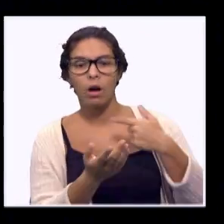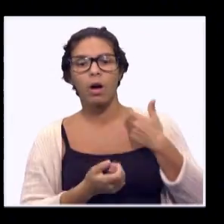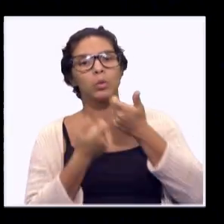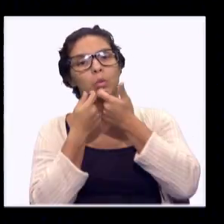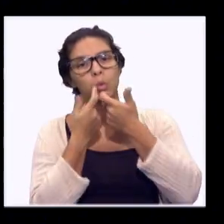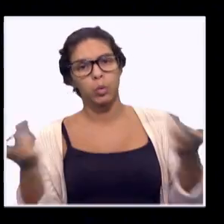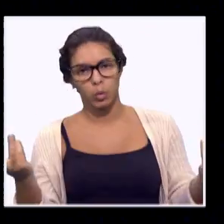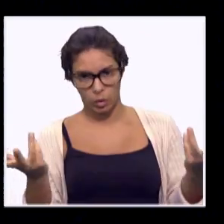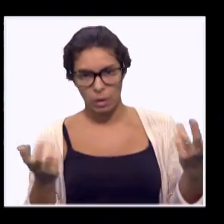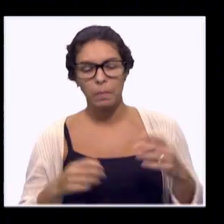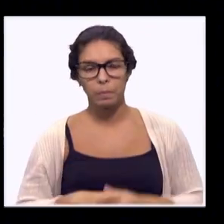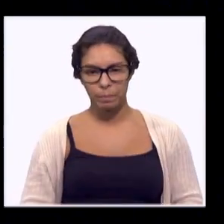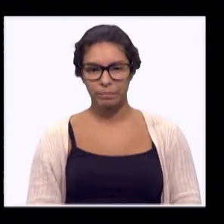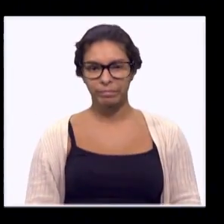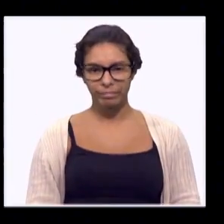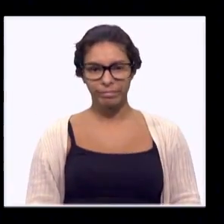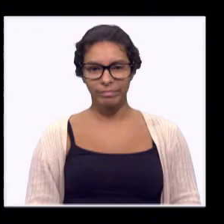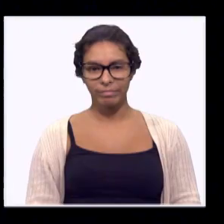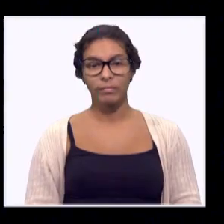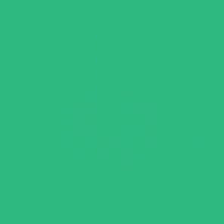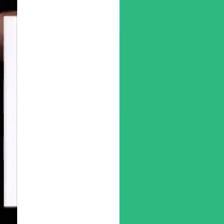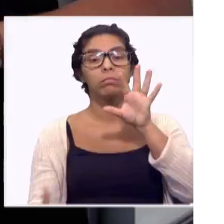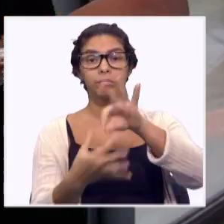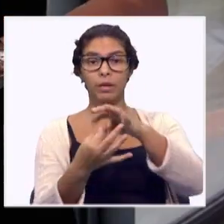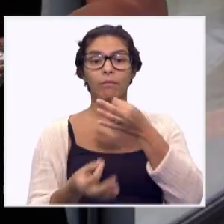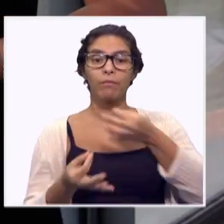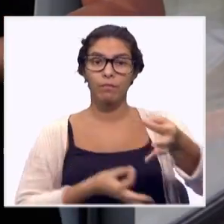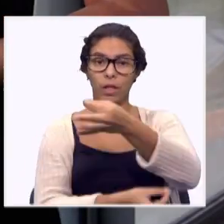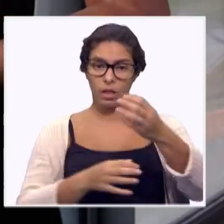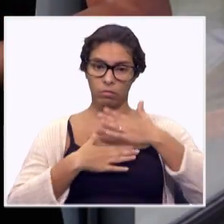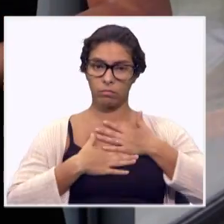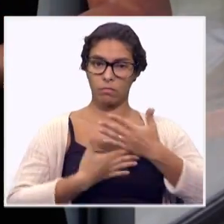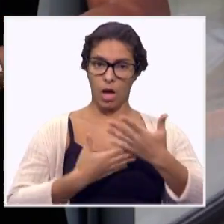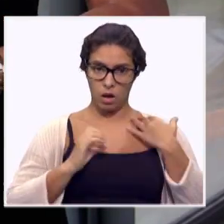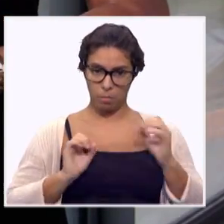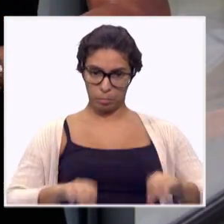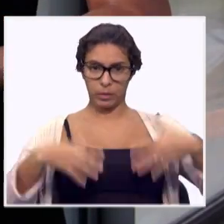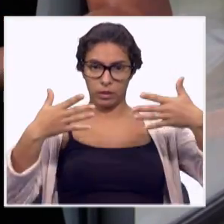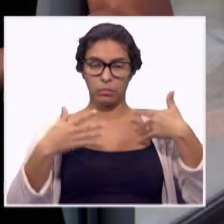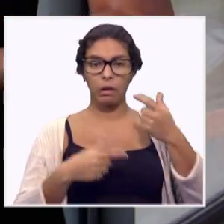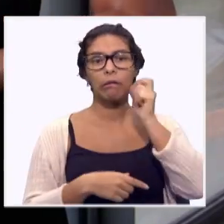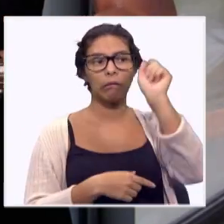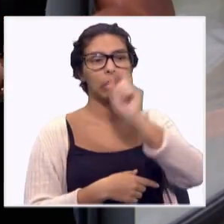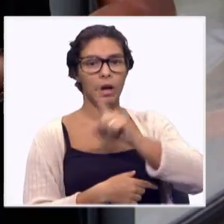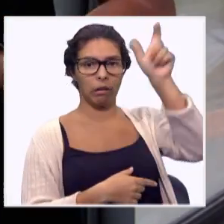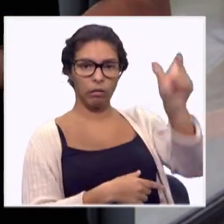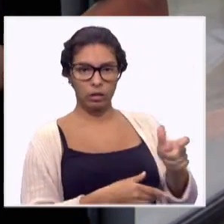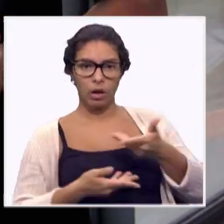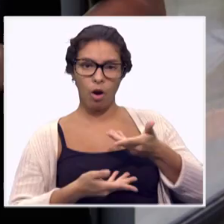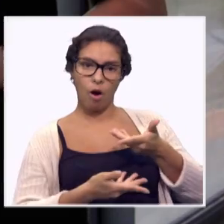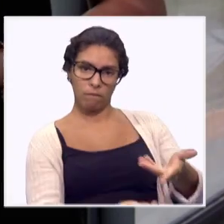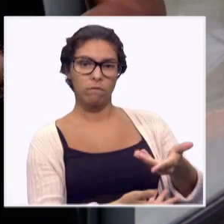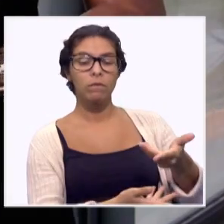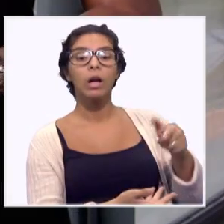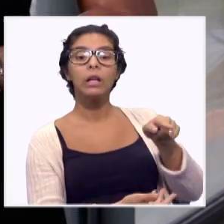há espaço no mercado para os freelancers. E por falar em espírito de iniciativa, o nosso próximo convidado do